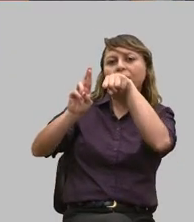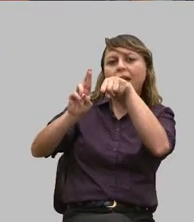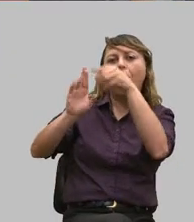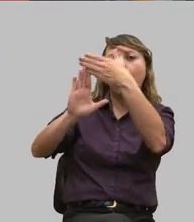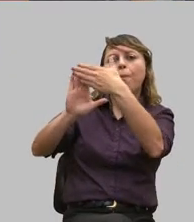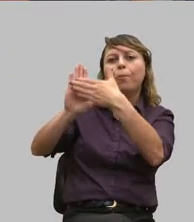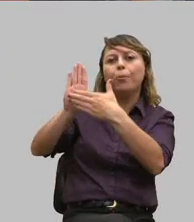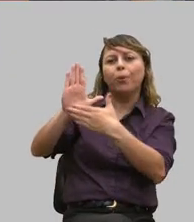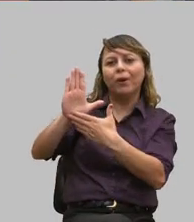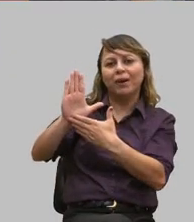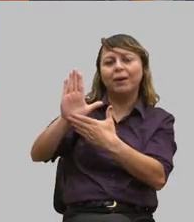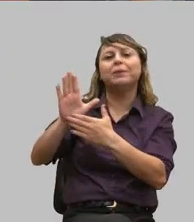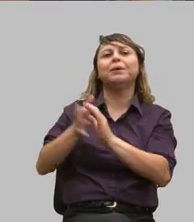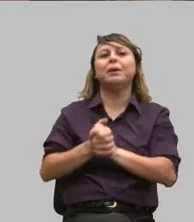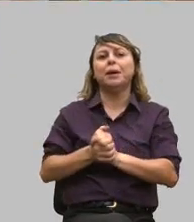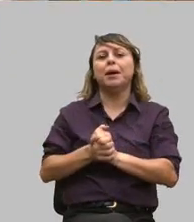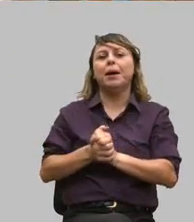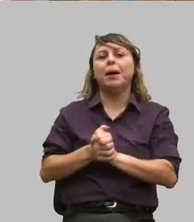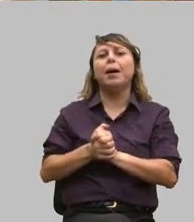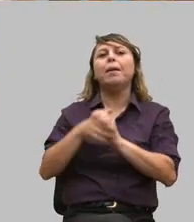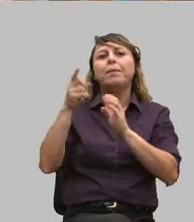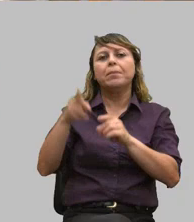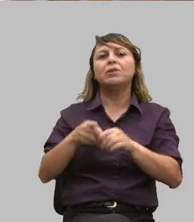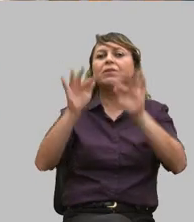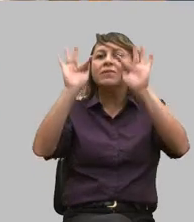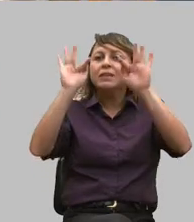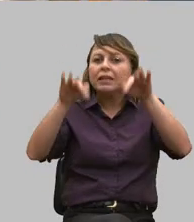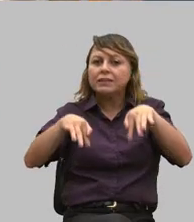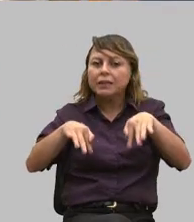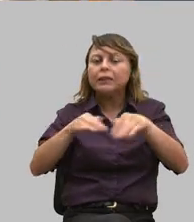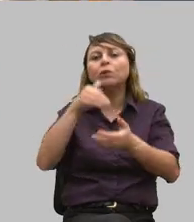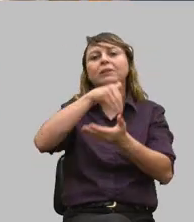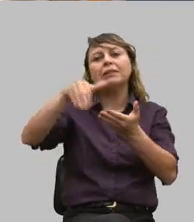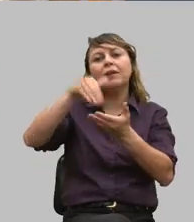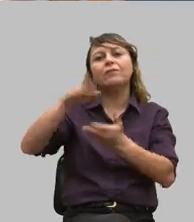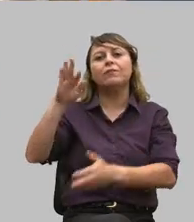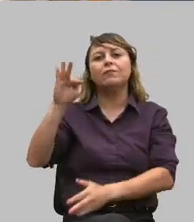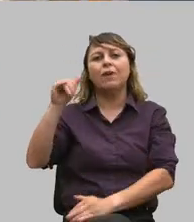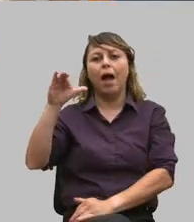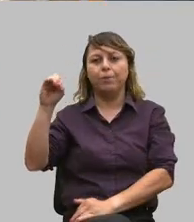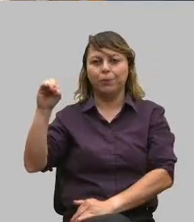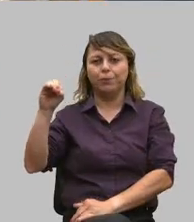importante para o as suas considerações finais secretário Fábio